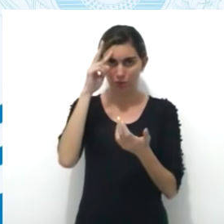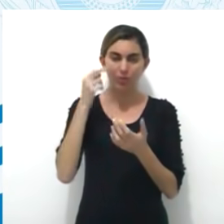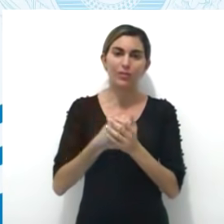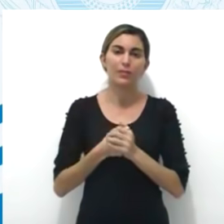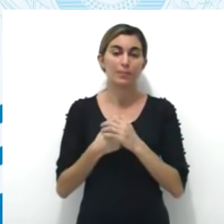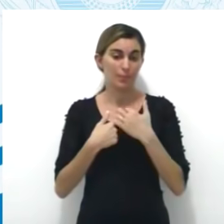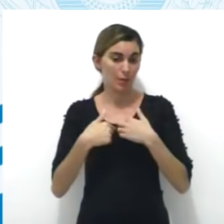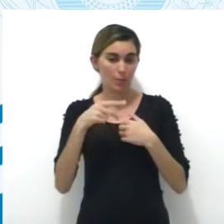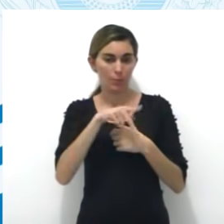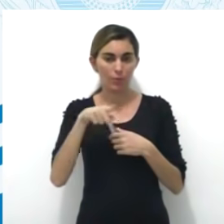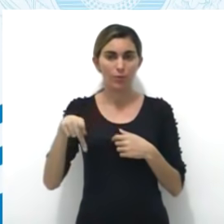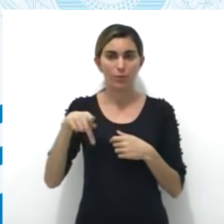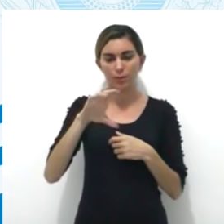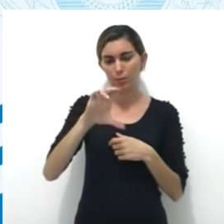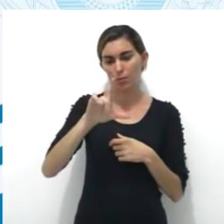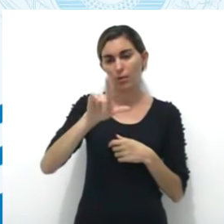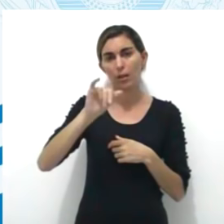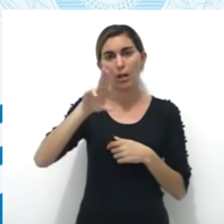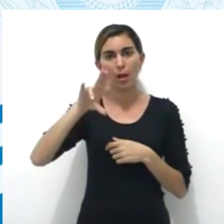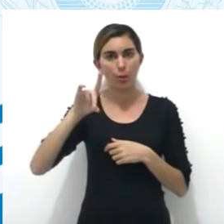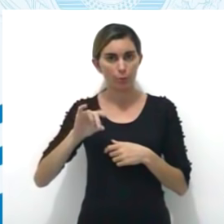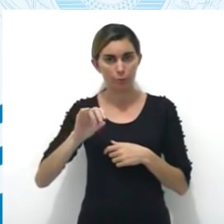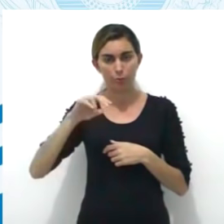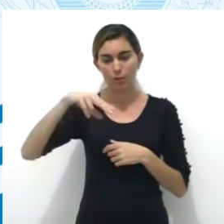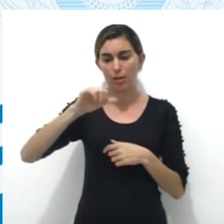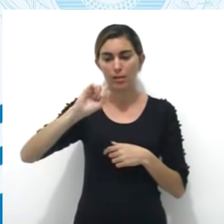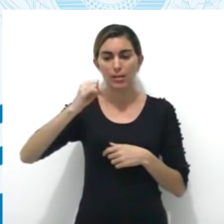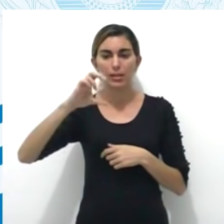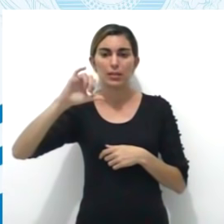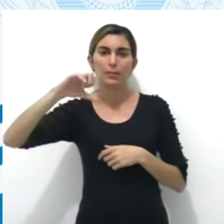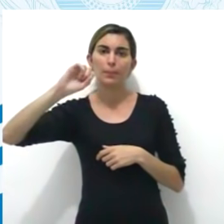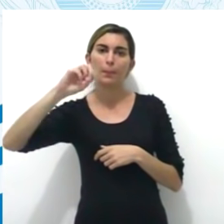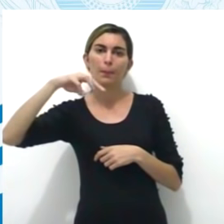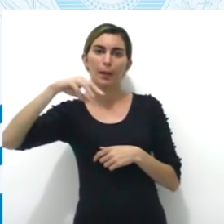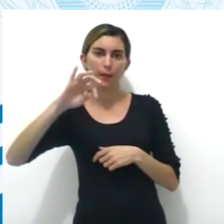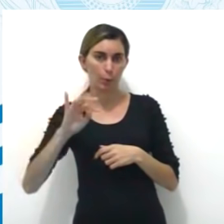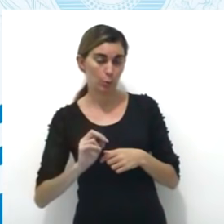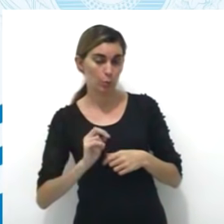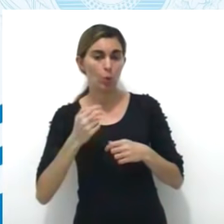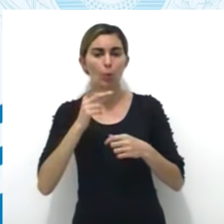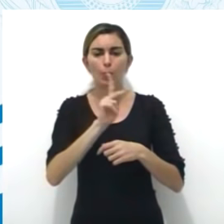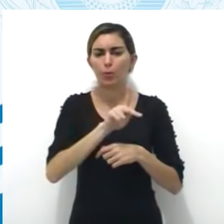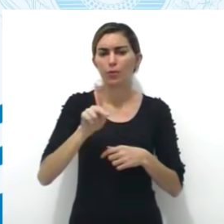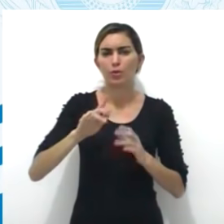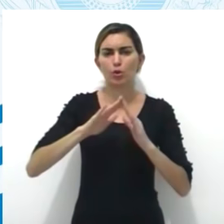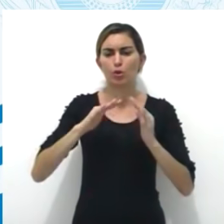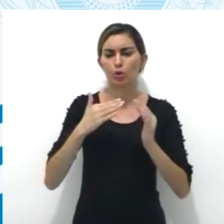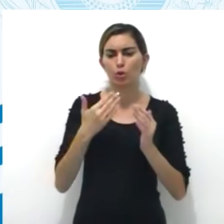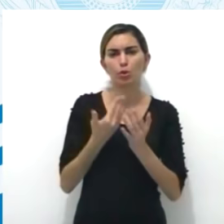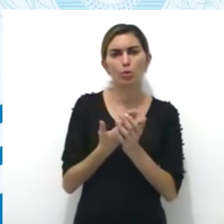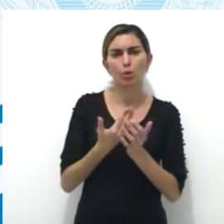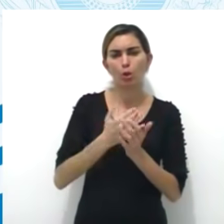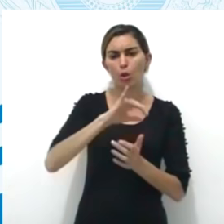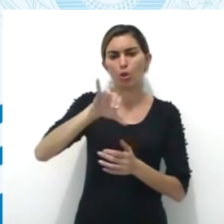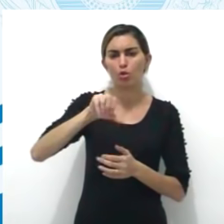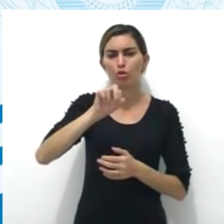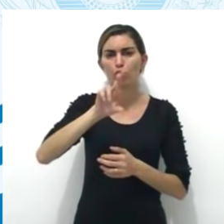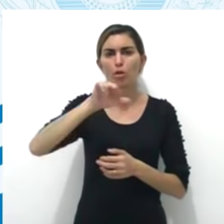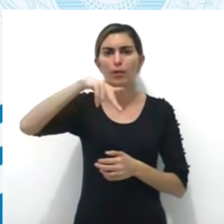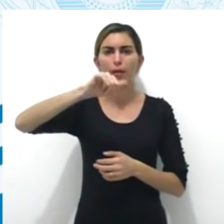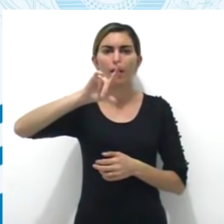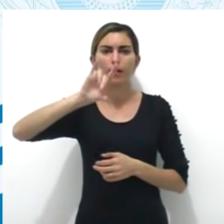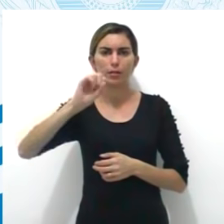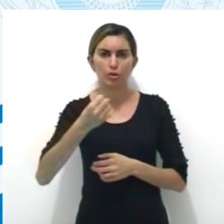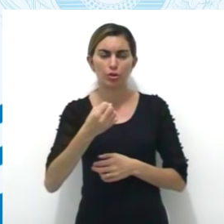História. Eu sou o professor Cláudio Nascimento, sou professor da Escola Jornalista Trajano Chacon. E